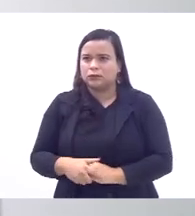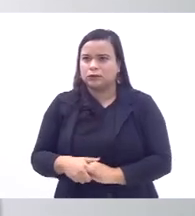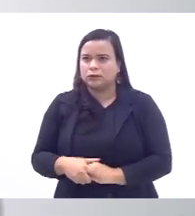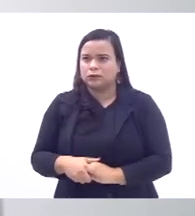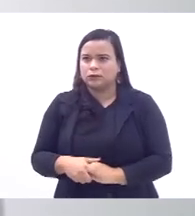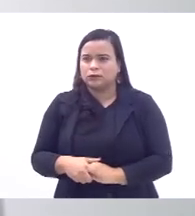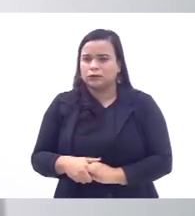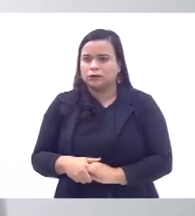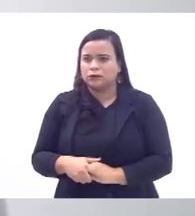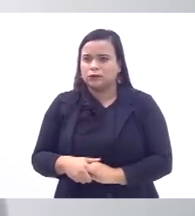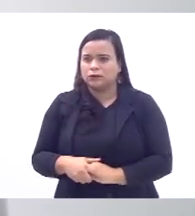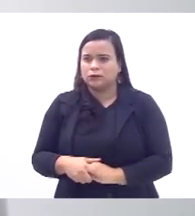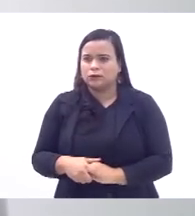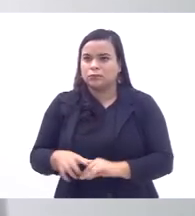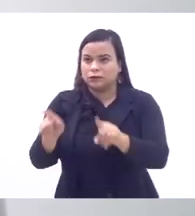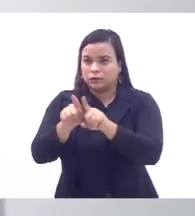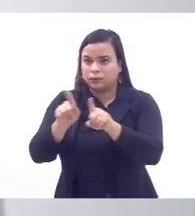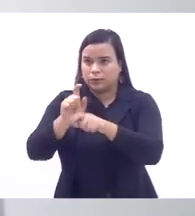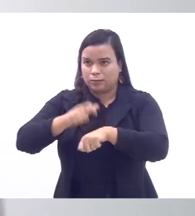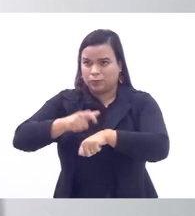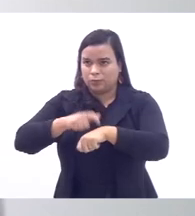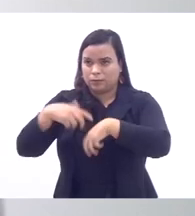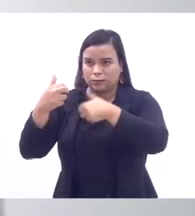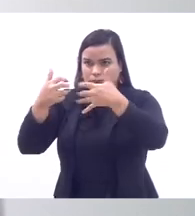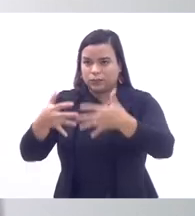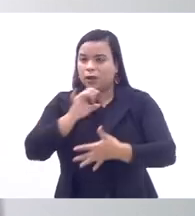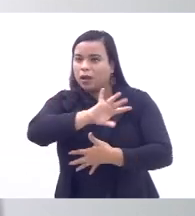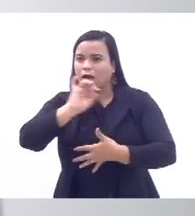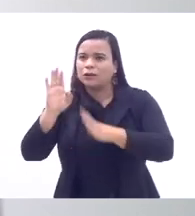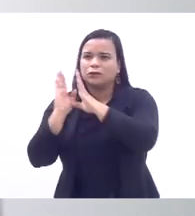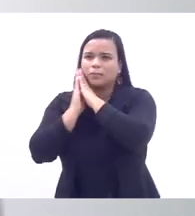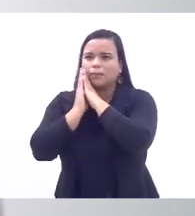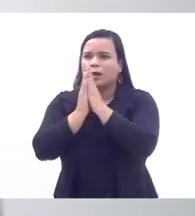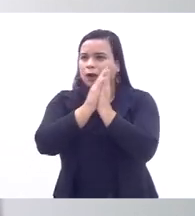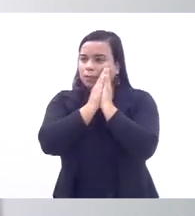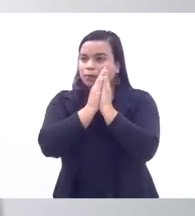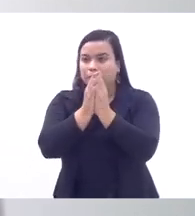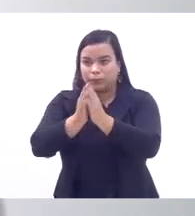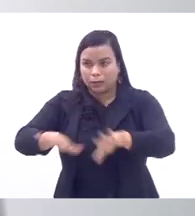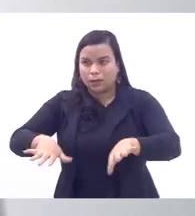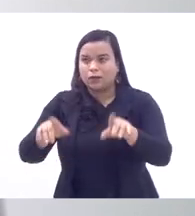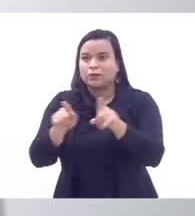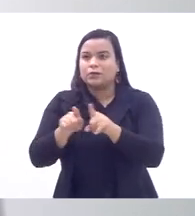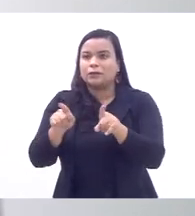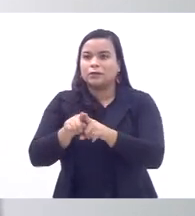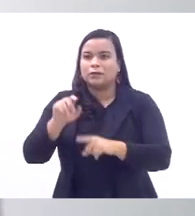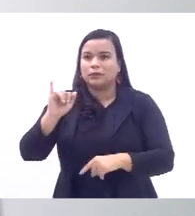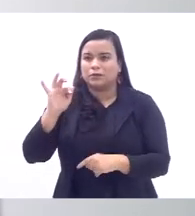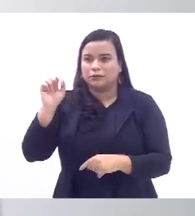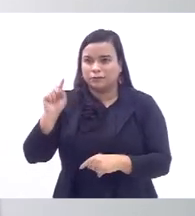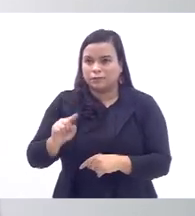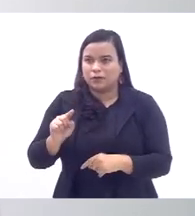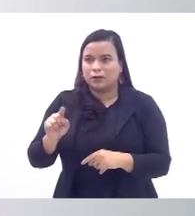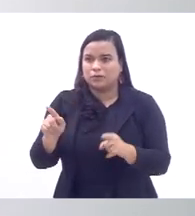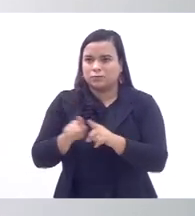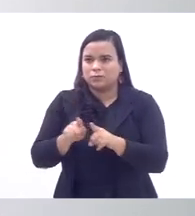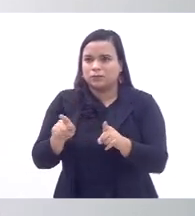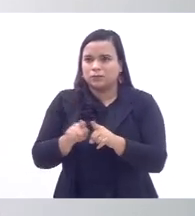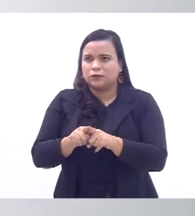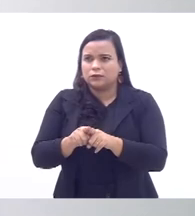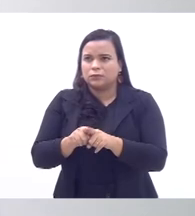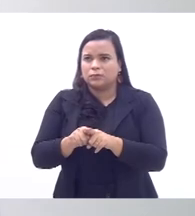babalawo nesse momento eu tô falando com os babalawo Iyanifa Iyanifa ati gbogbo